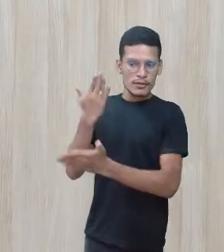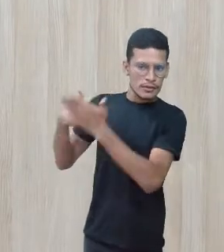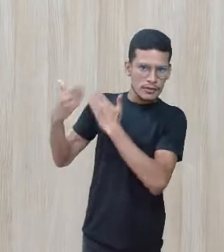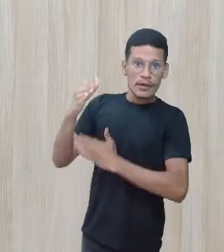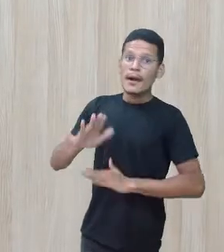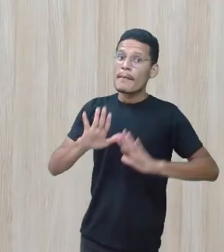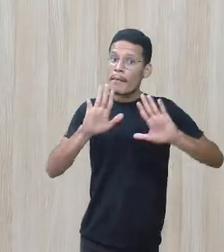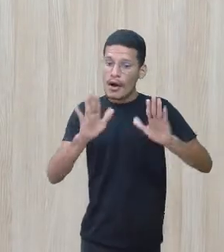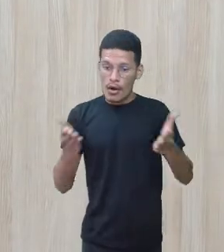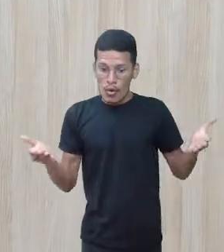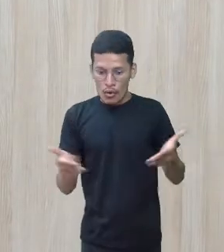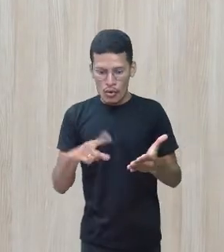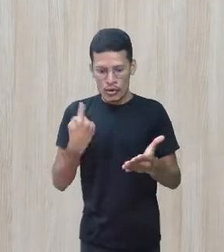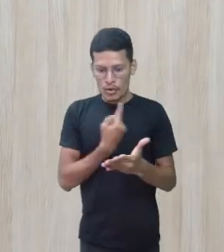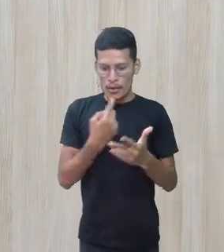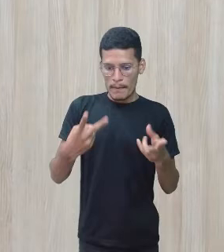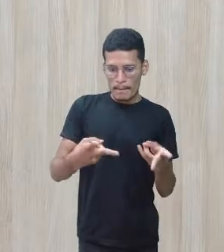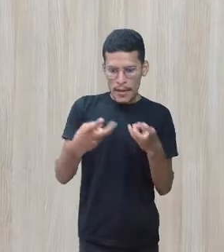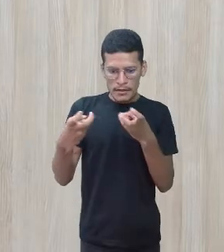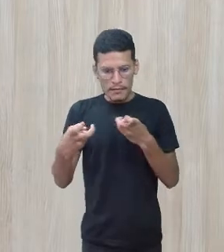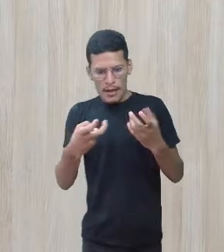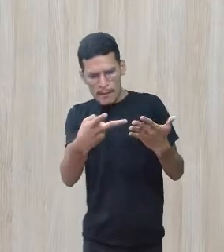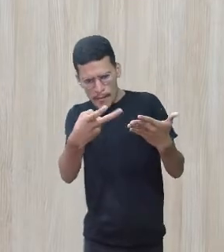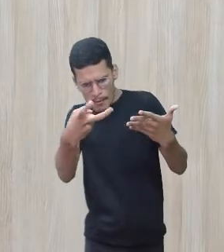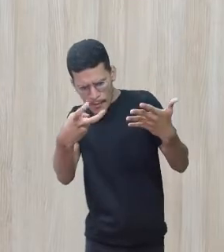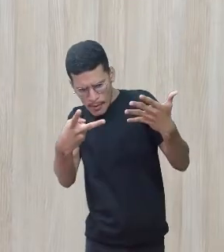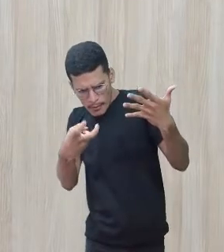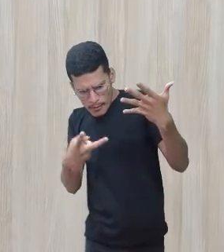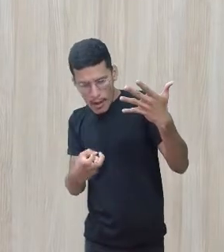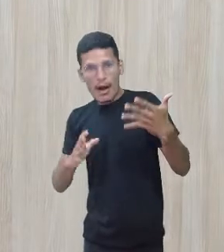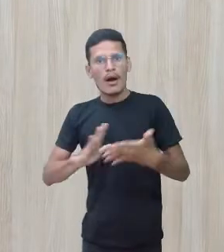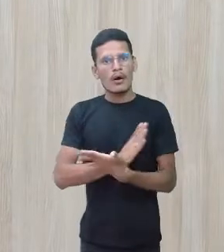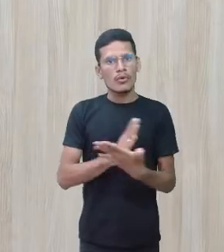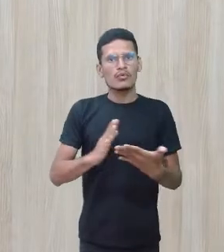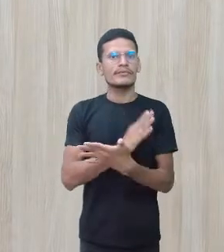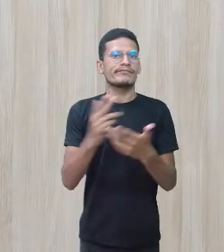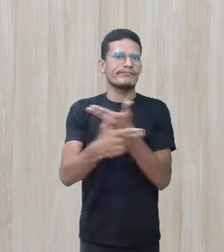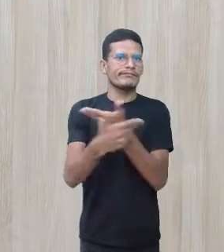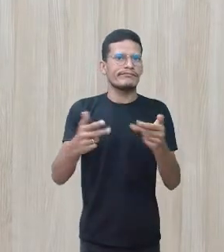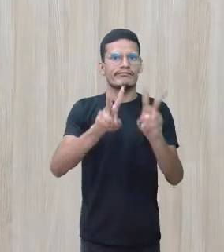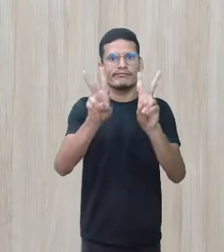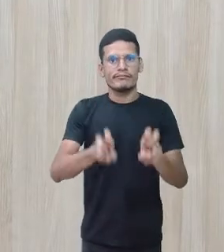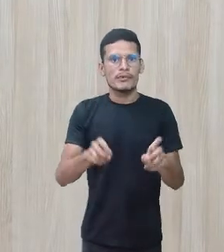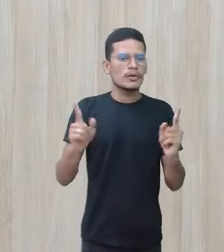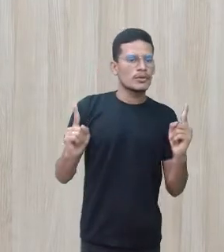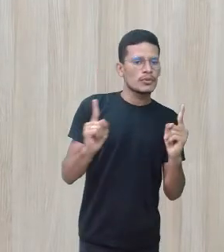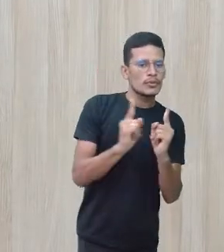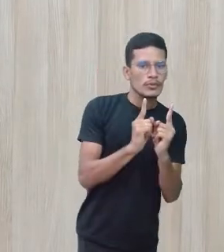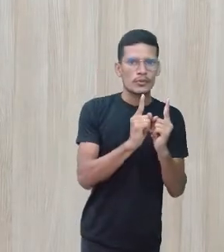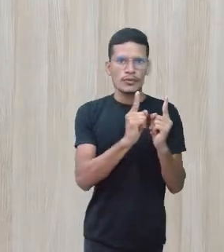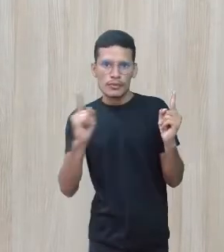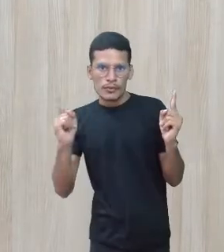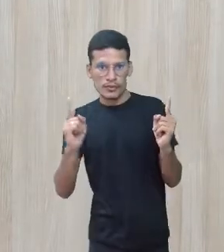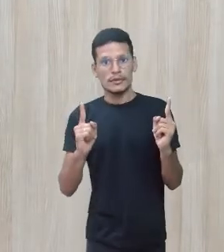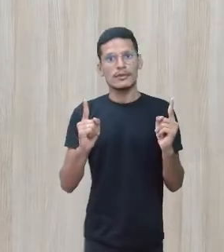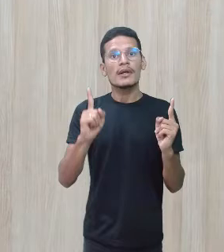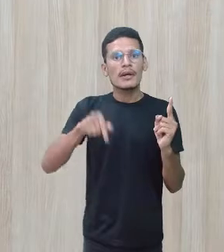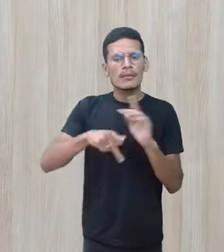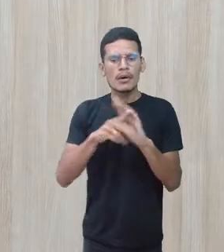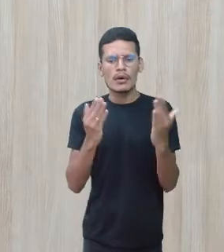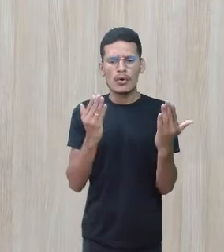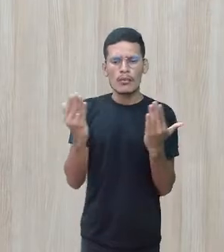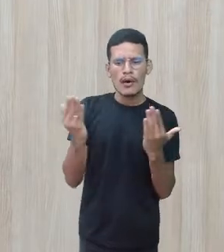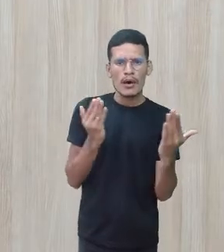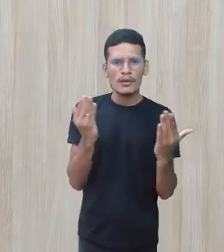perceber outras coisas em relação a essa ideia de ampliação e redução. A gente vai começar a colocar as comparações entre as